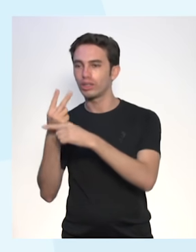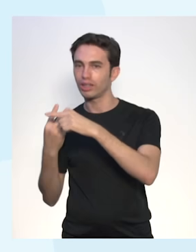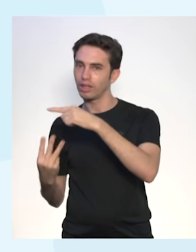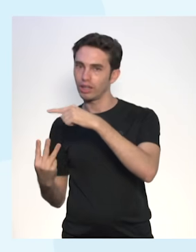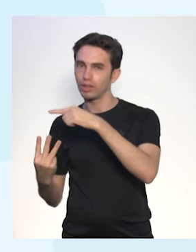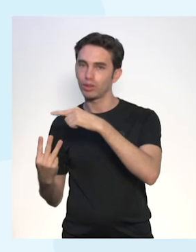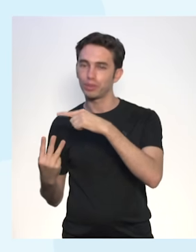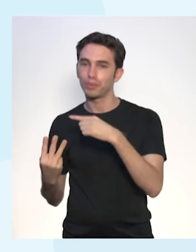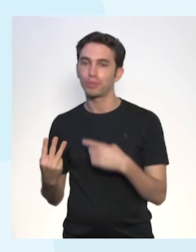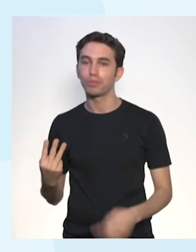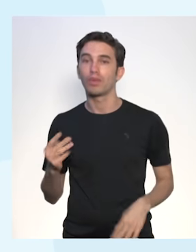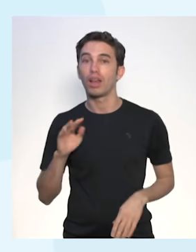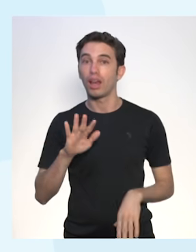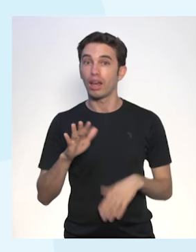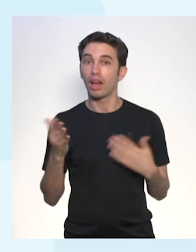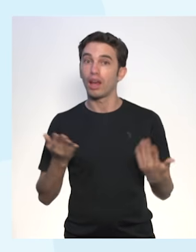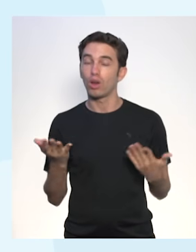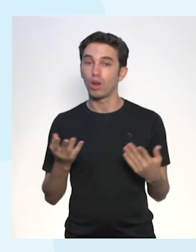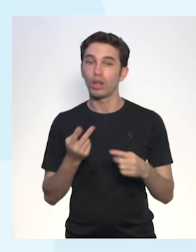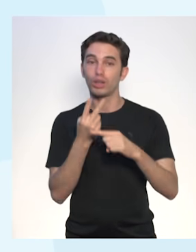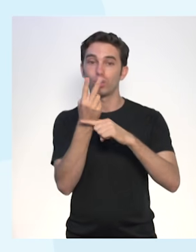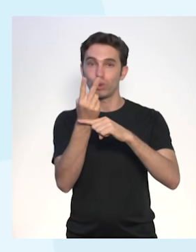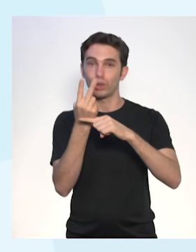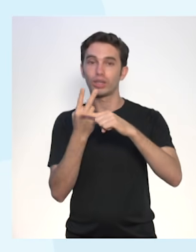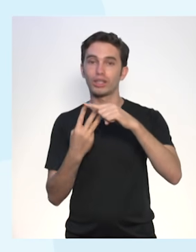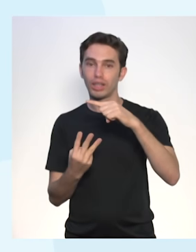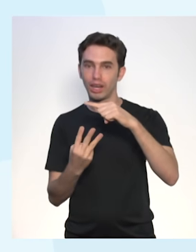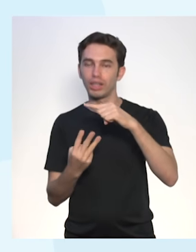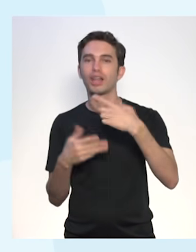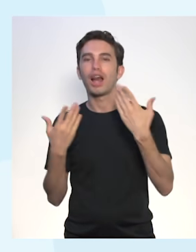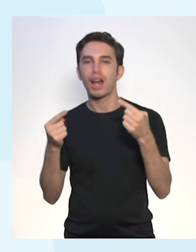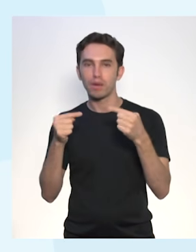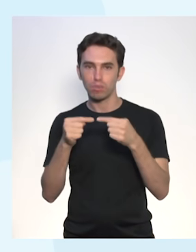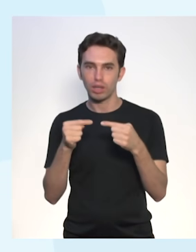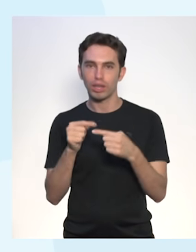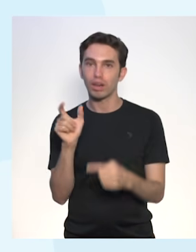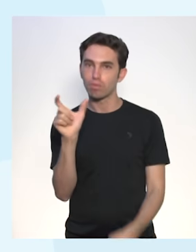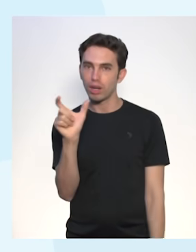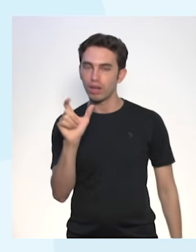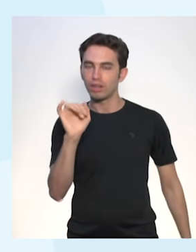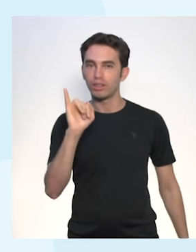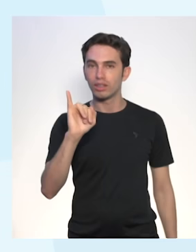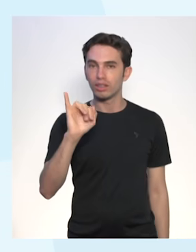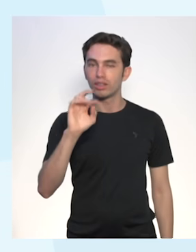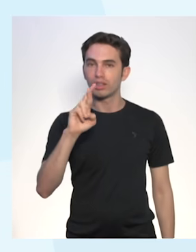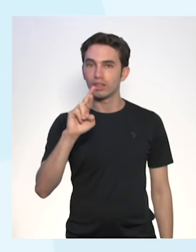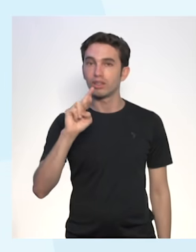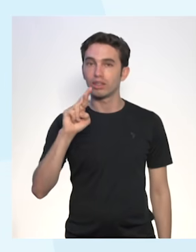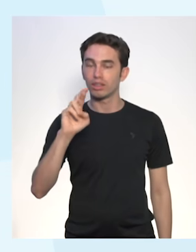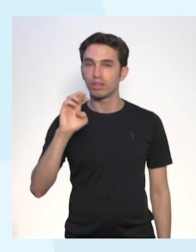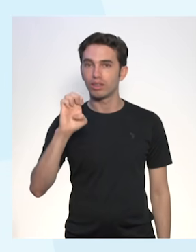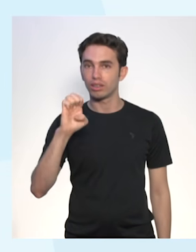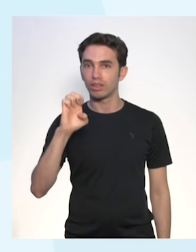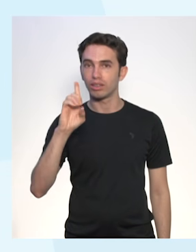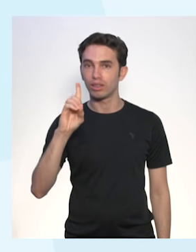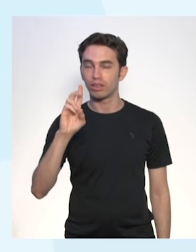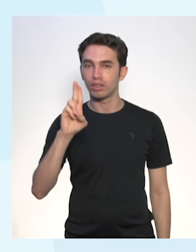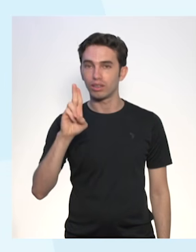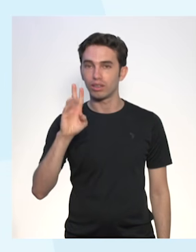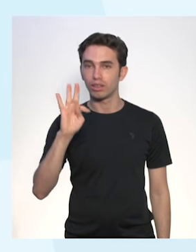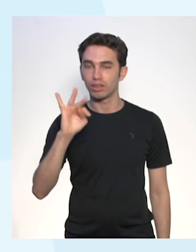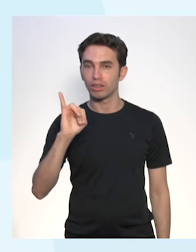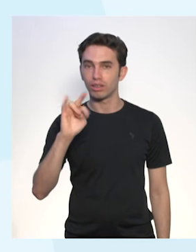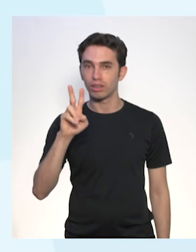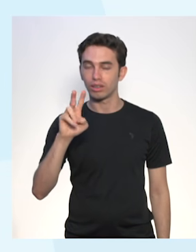terços. Agora, esse 2 terços é a forma irredutível, porque não dá mais para dividir por número nenhum. Uhum. Né? Olha